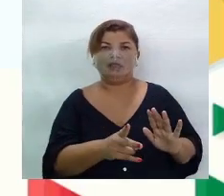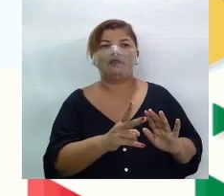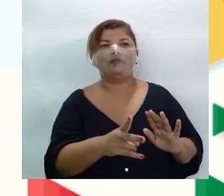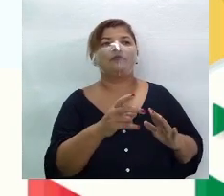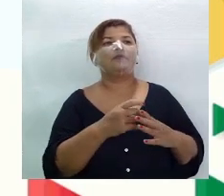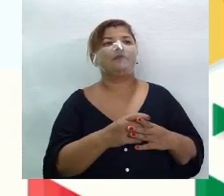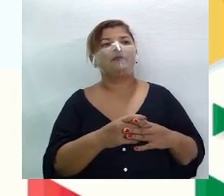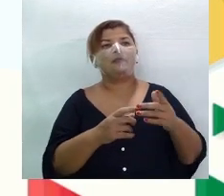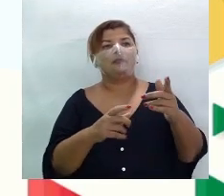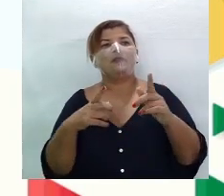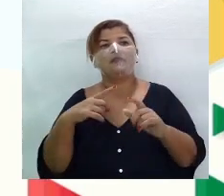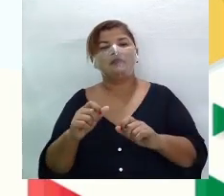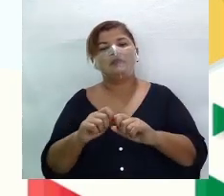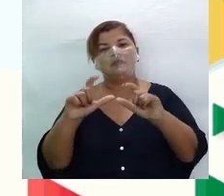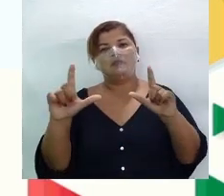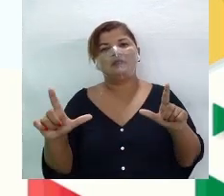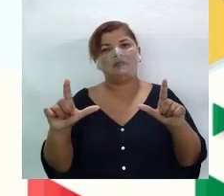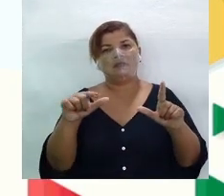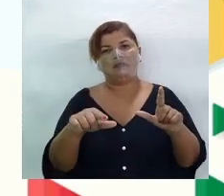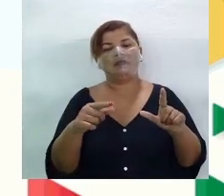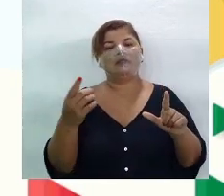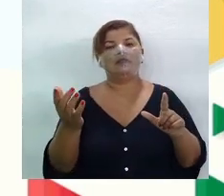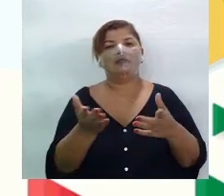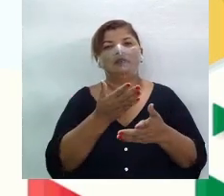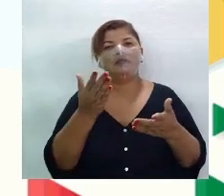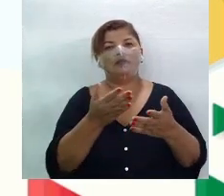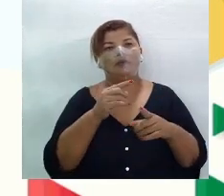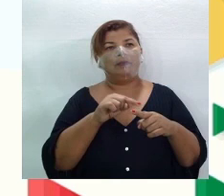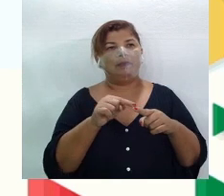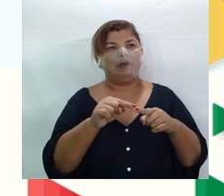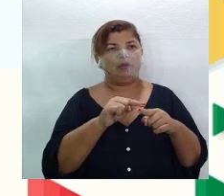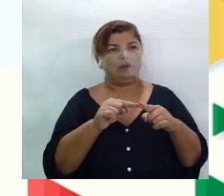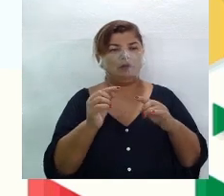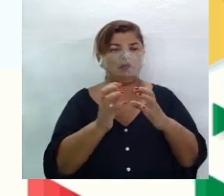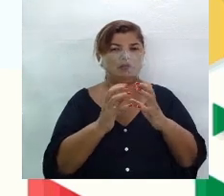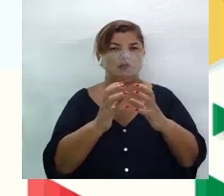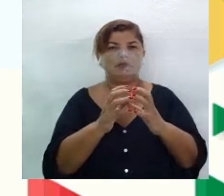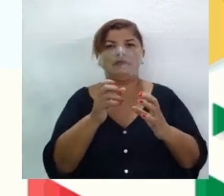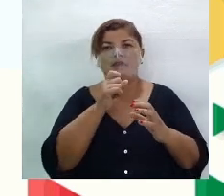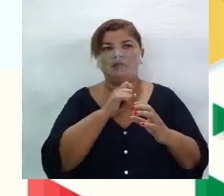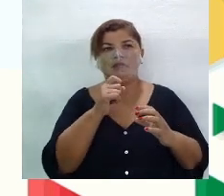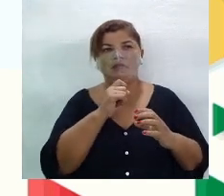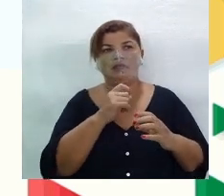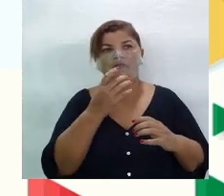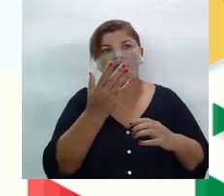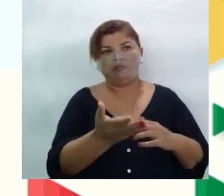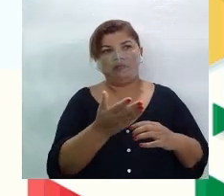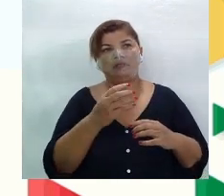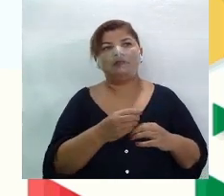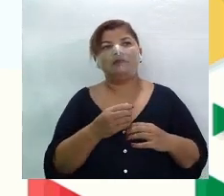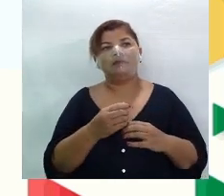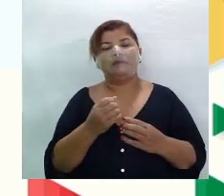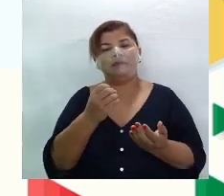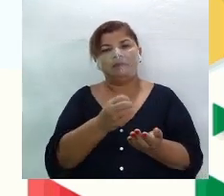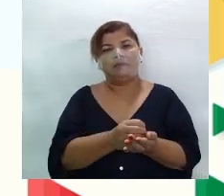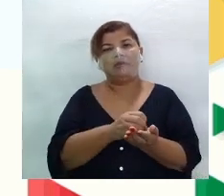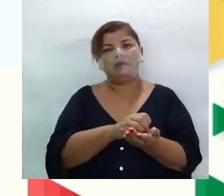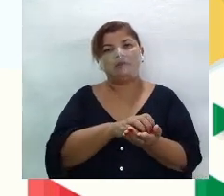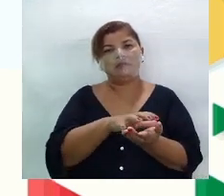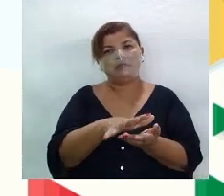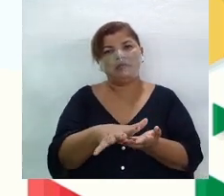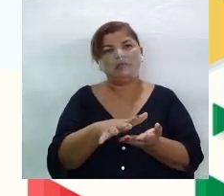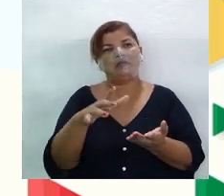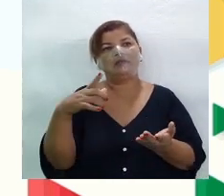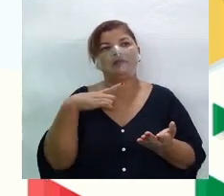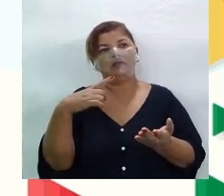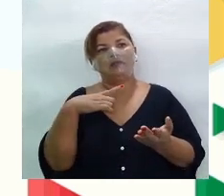uma representação do livro e o bairro, né? O bairro do Recife antigo, não é isso? Perfeito. Aí o Marco Zero, né? Em que você tem ali